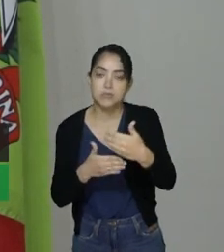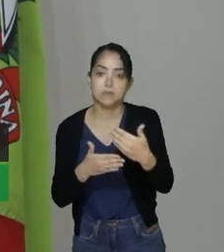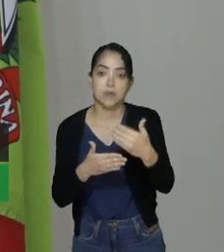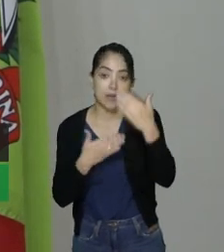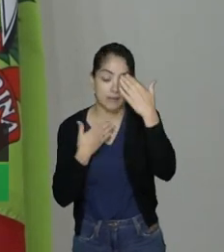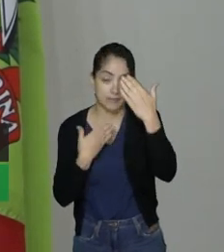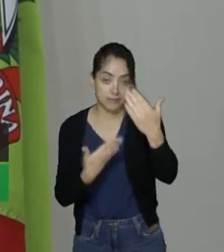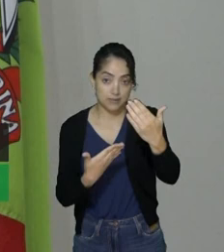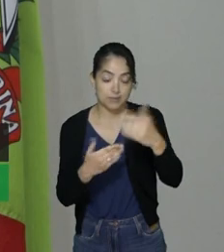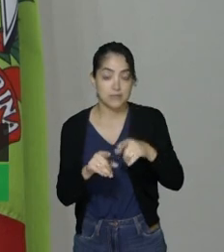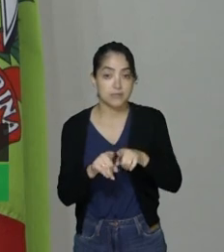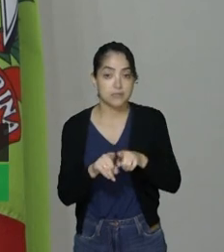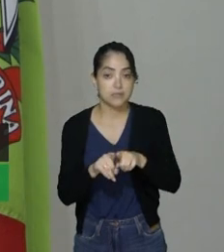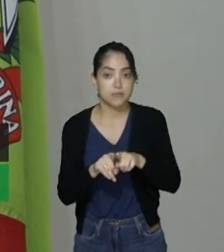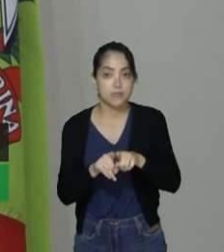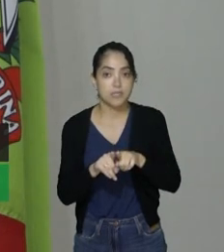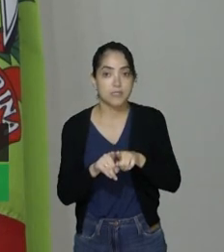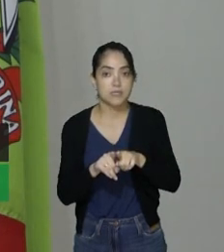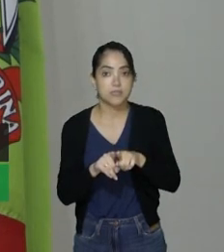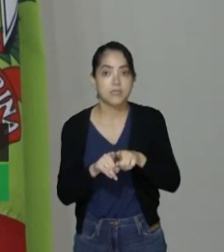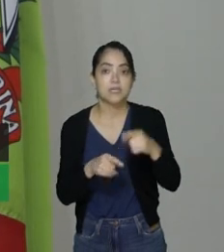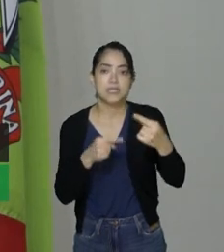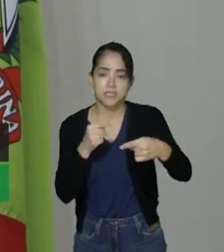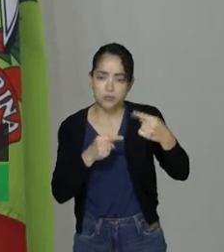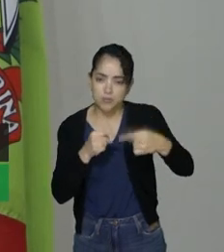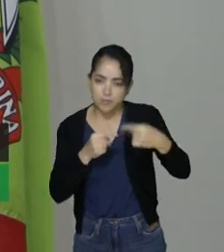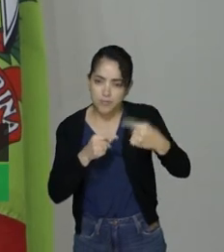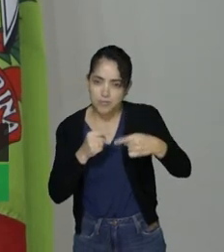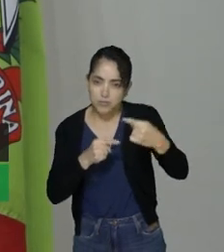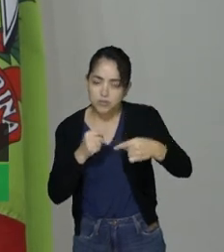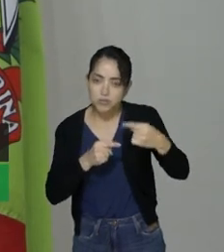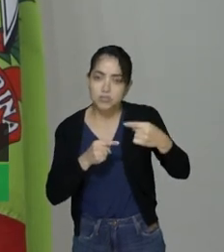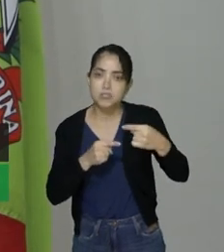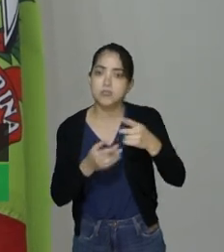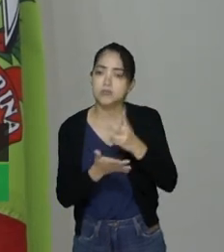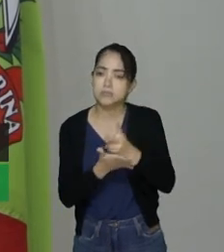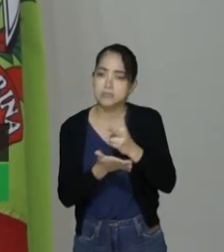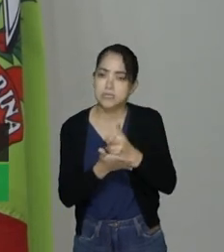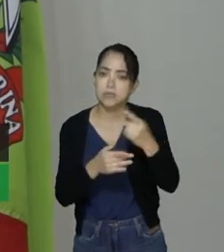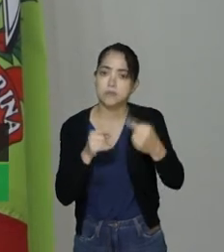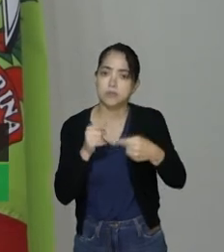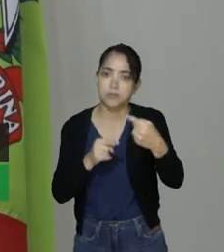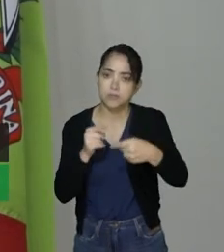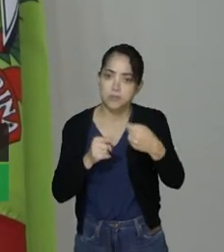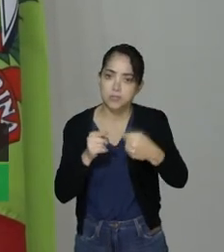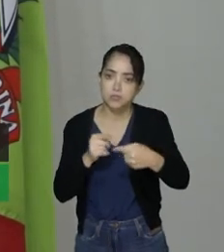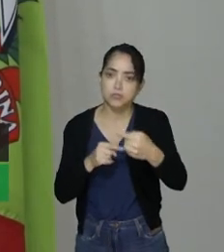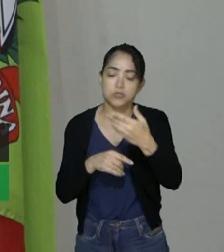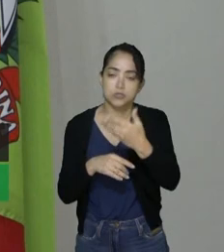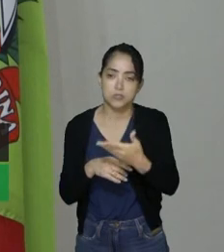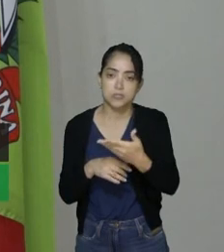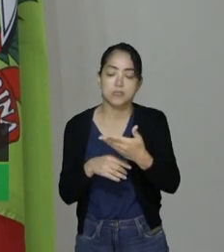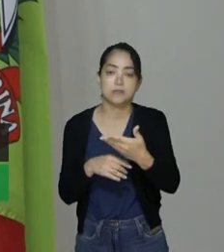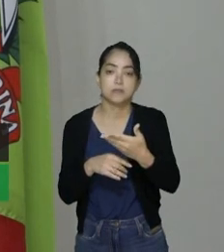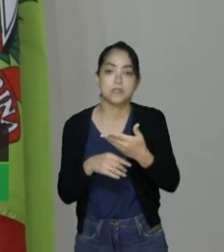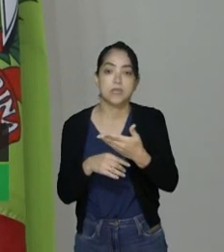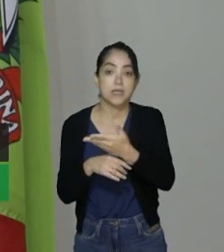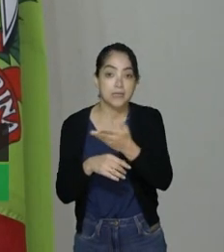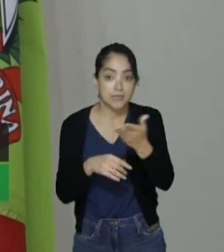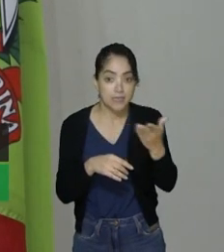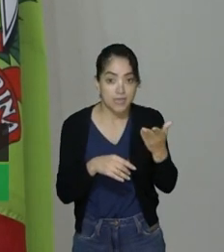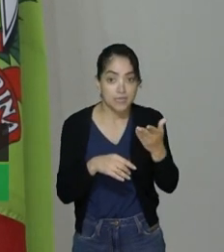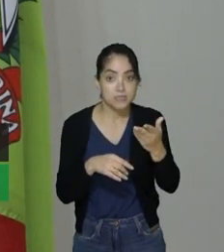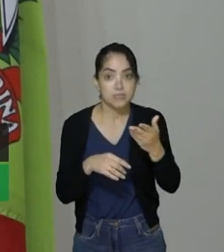inclusive, aqueles aos quais eu debatia, com quem usualmente eu tinha debates aqui, porque esses nos